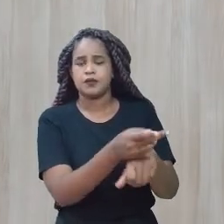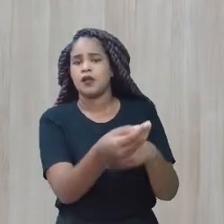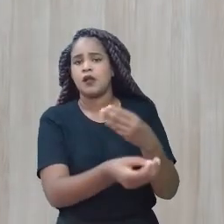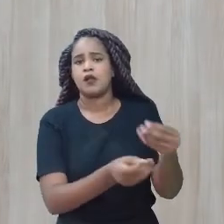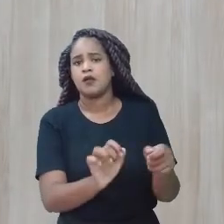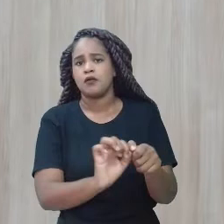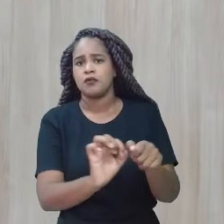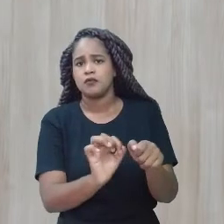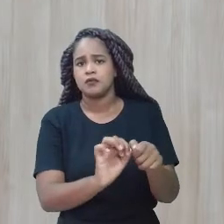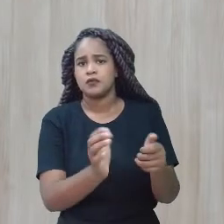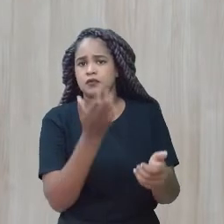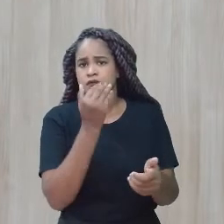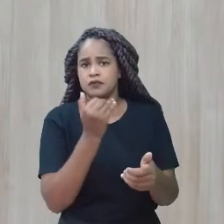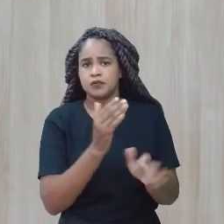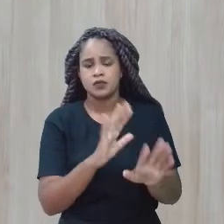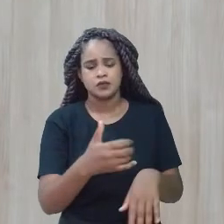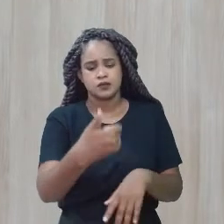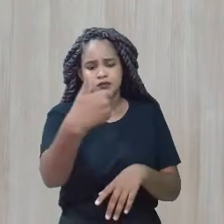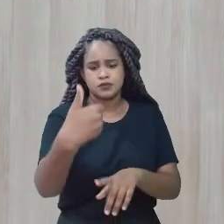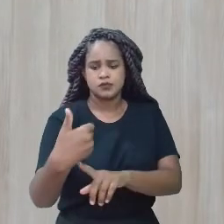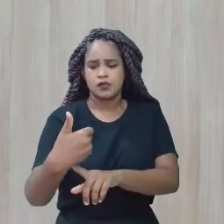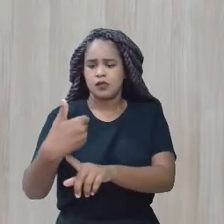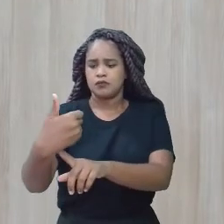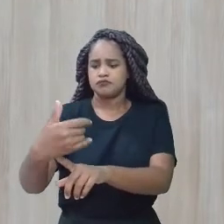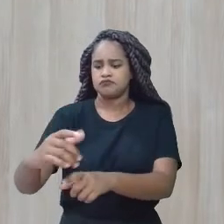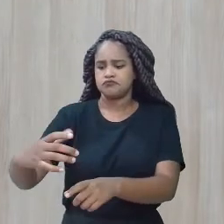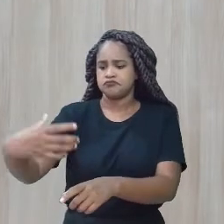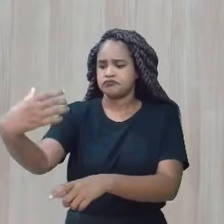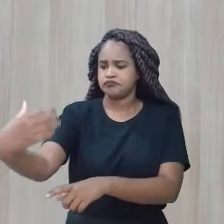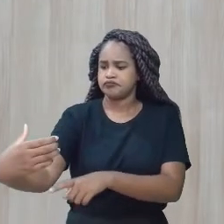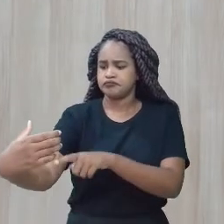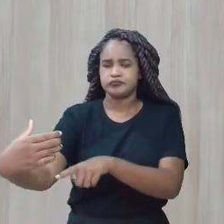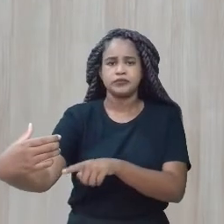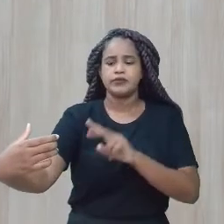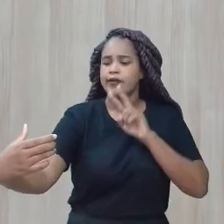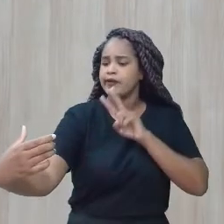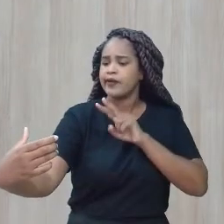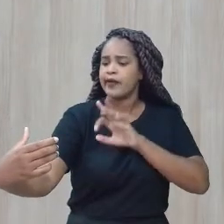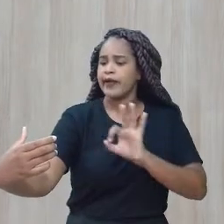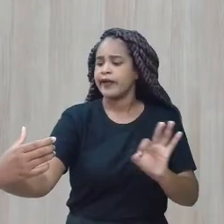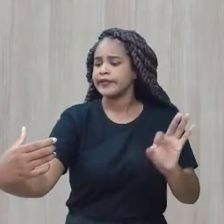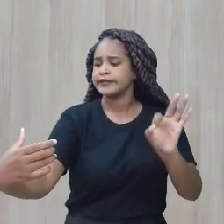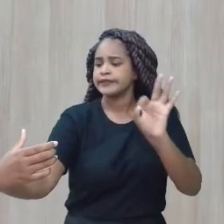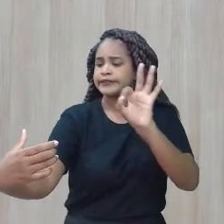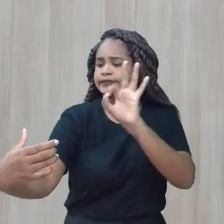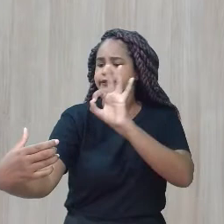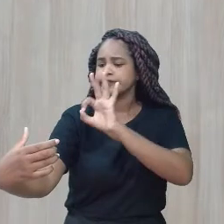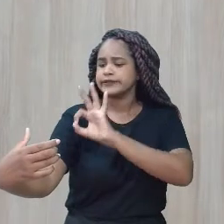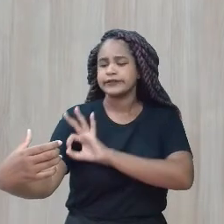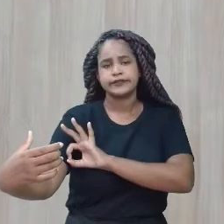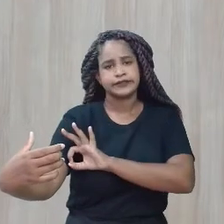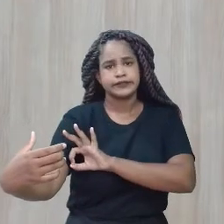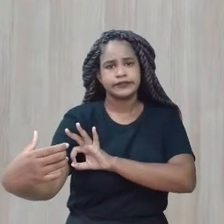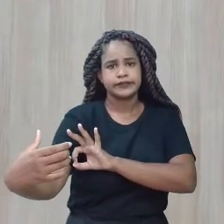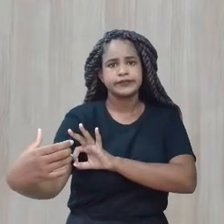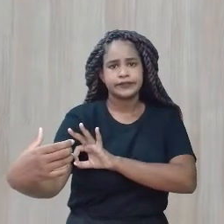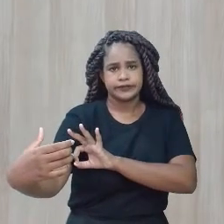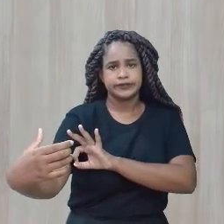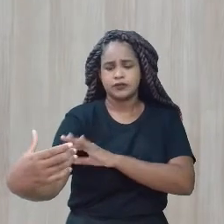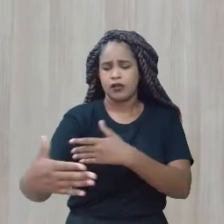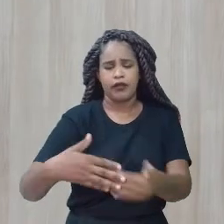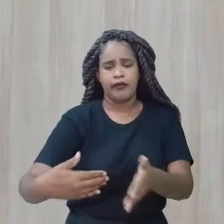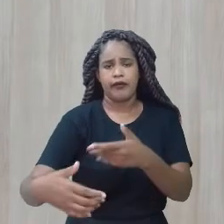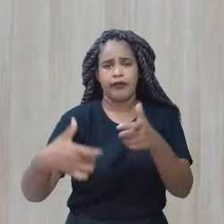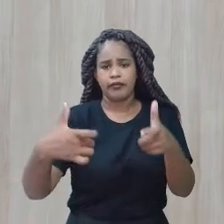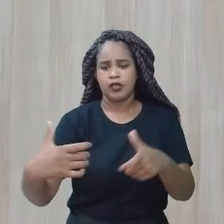coloca o celular lá do lado, né, lá na mesa, na bancada da cozinha, se tiver, e em qualquer lugar,